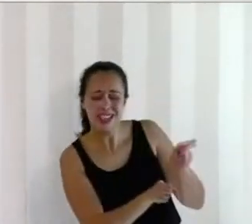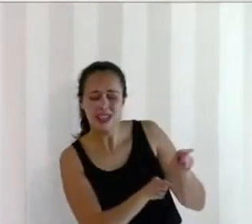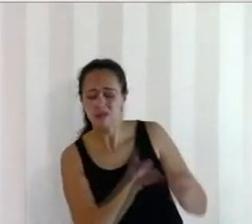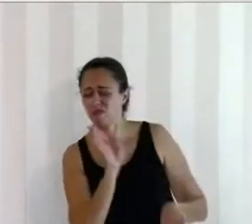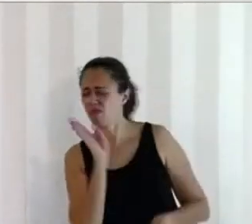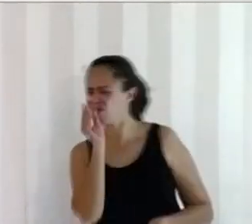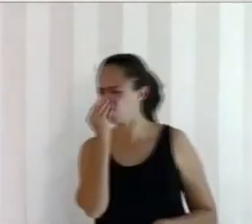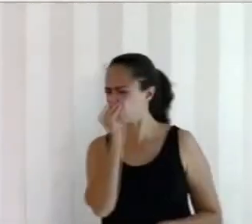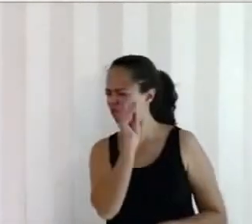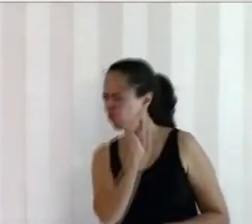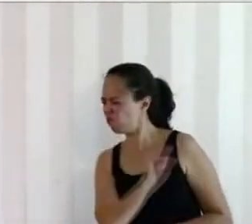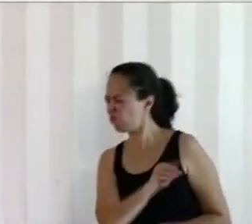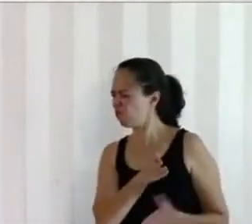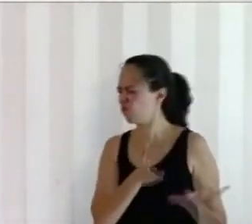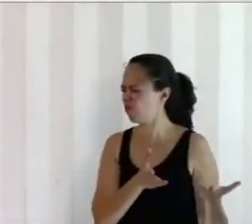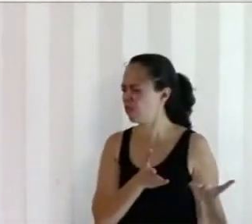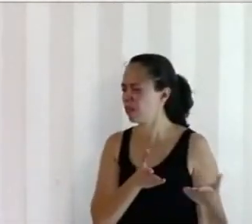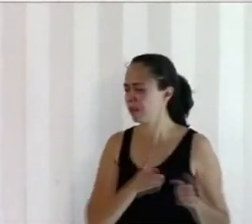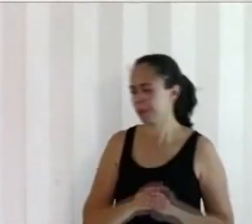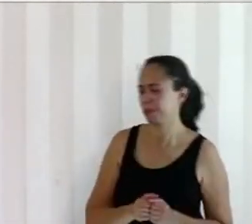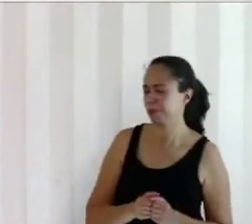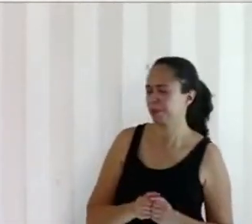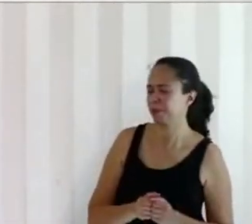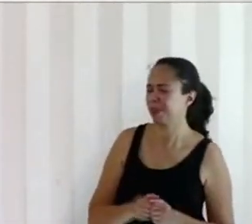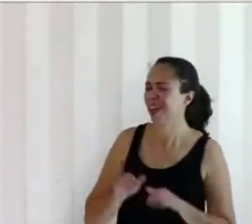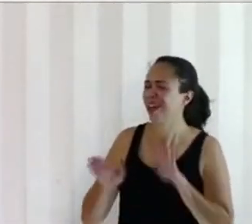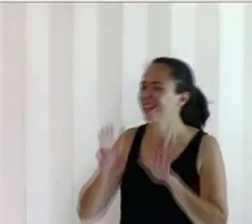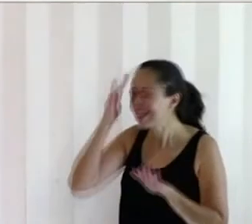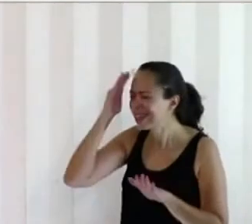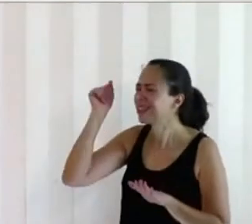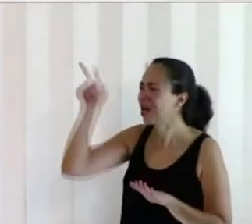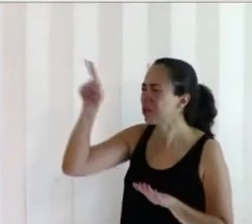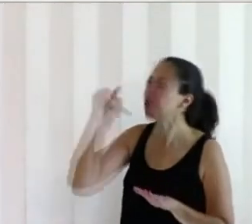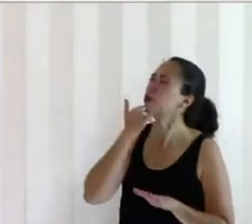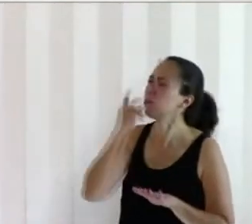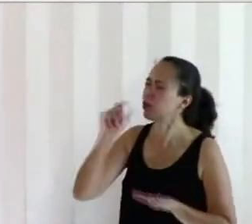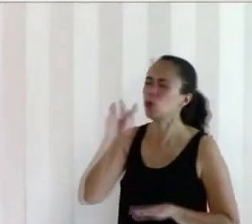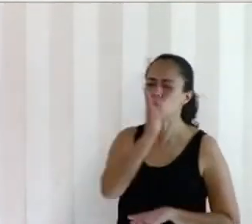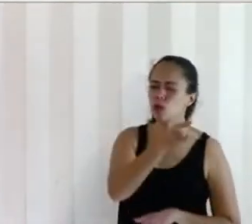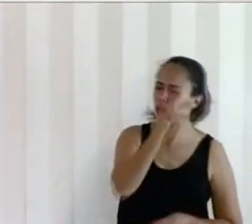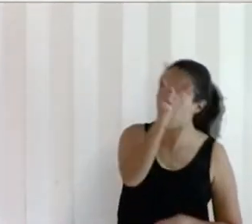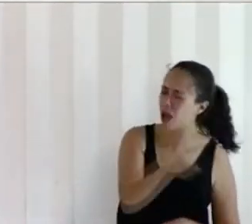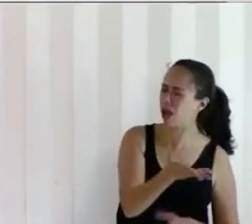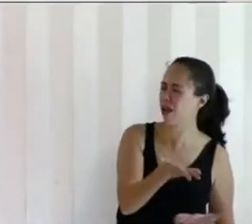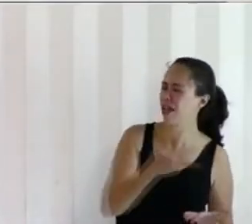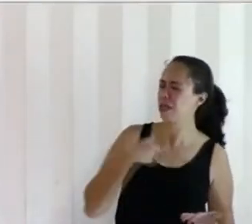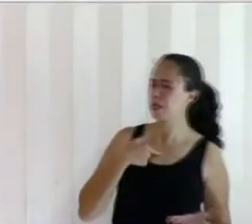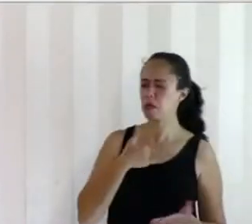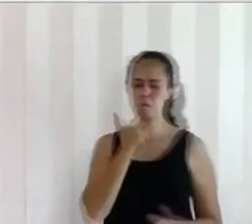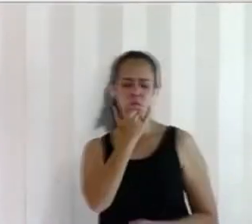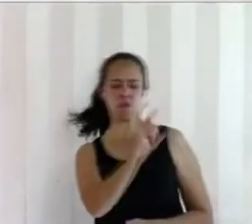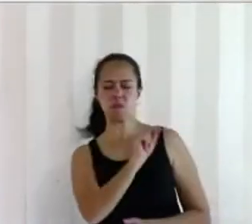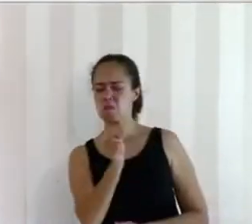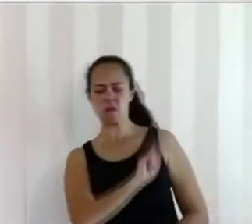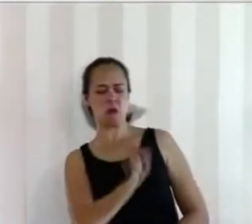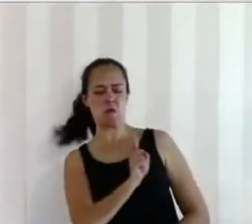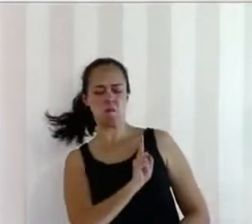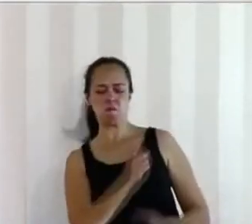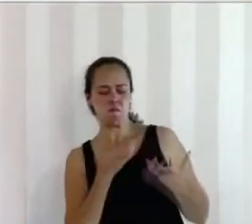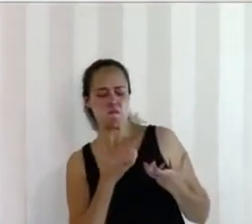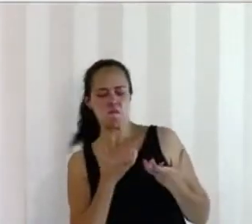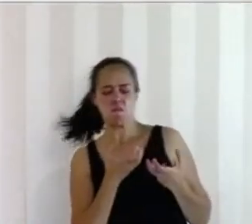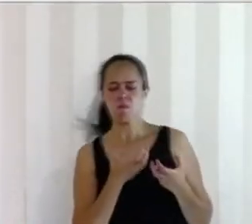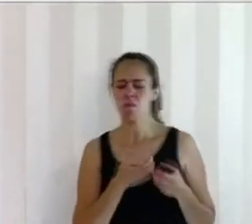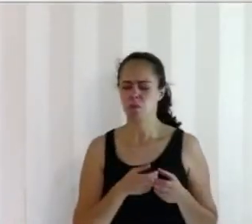perdoou, mas nós ainda não. Senhor, e quantas vezes olhamos para as coisas que o Senhor deu a outros